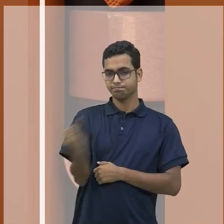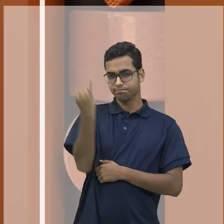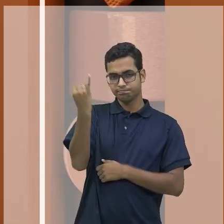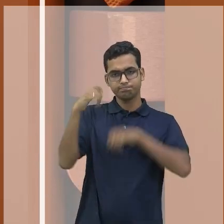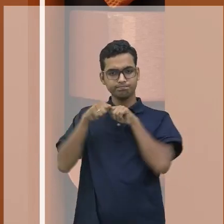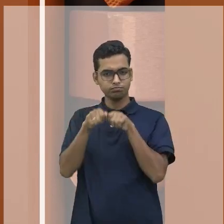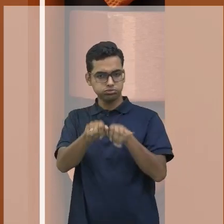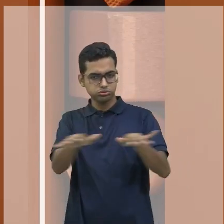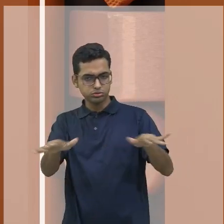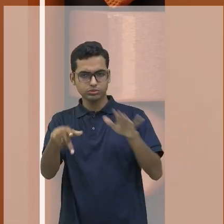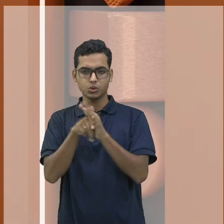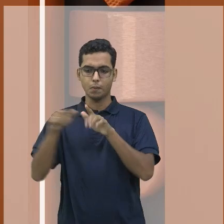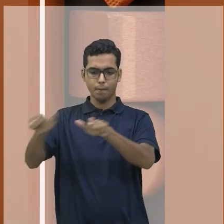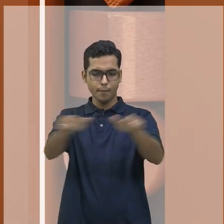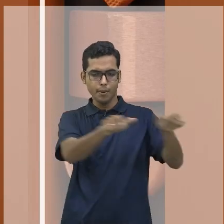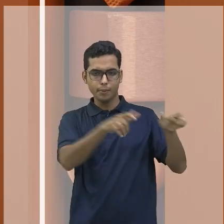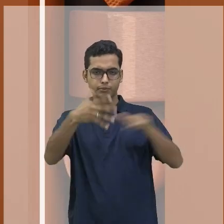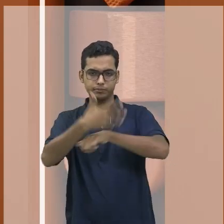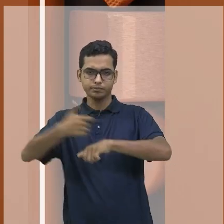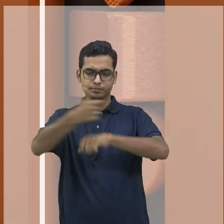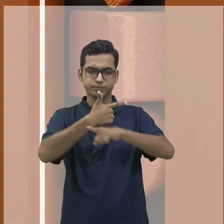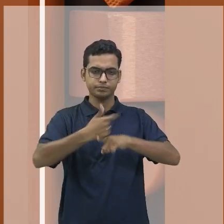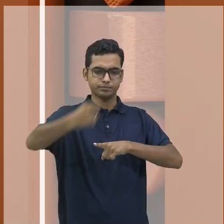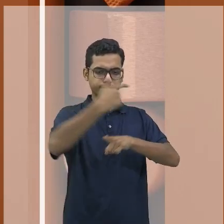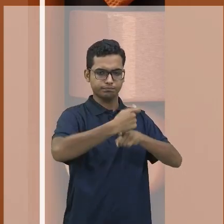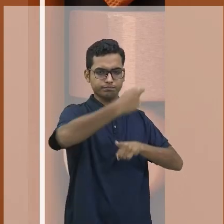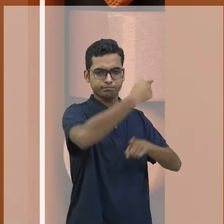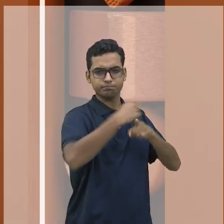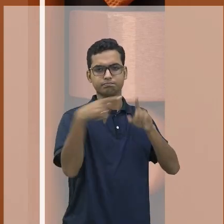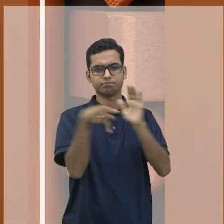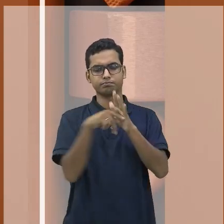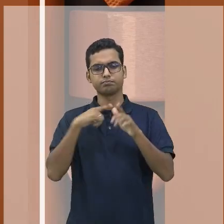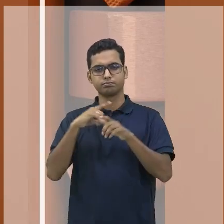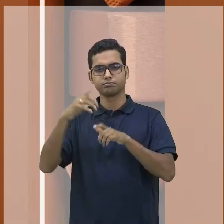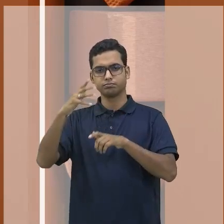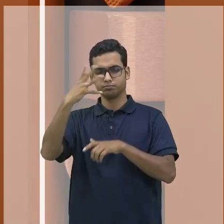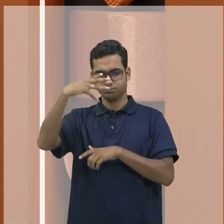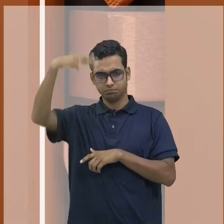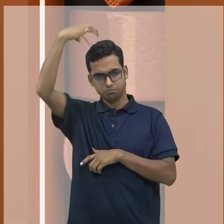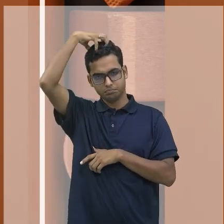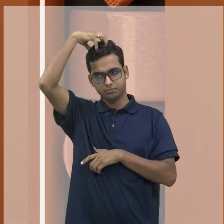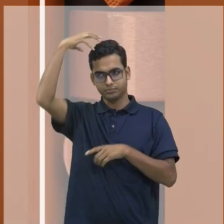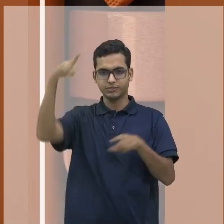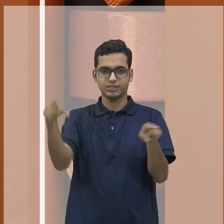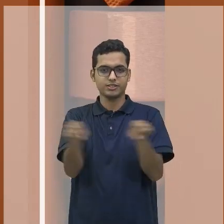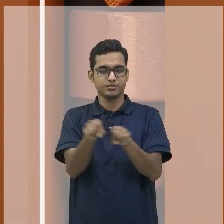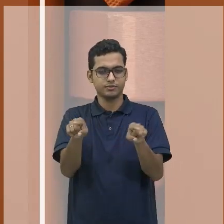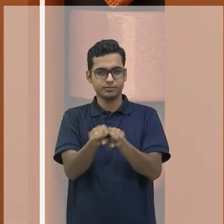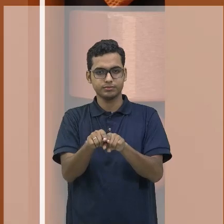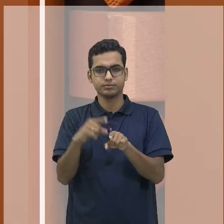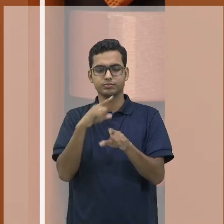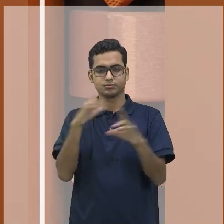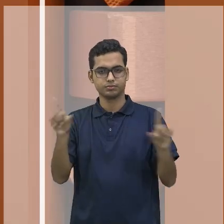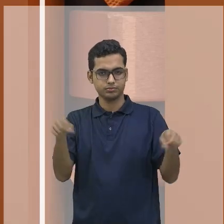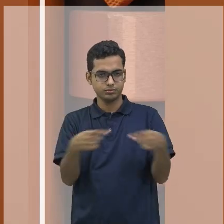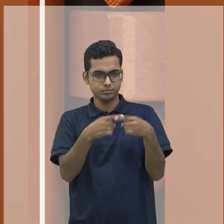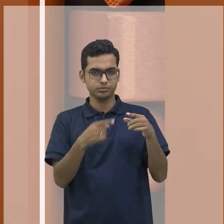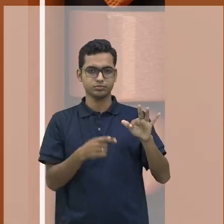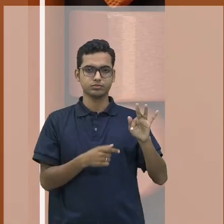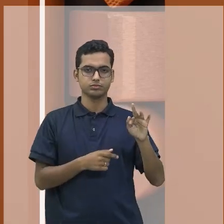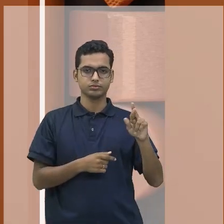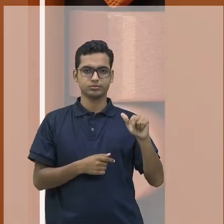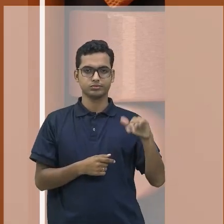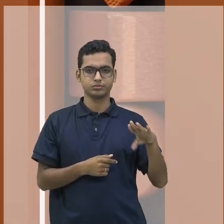expansão territorial, consolidação, então, aí do reino, então, aí dos francos, agora ligada a essa nova dinastia, que é,